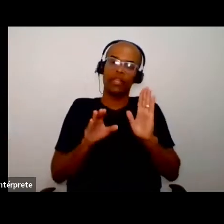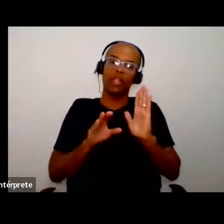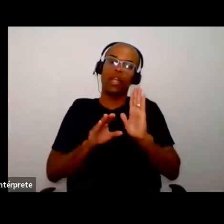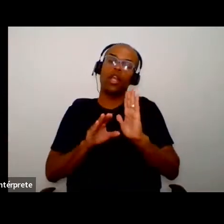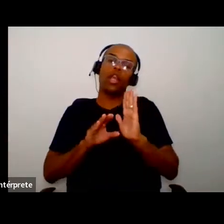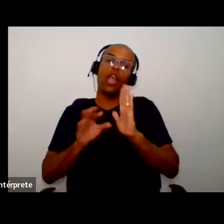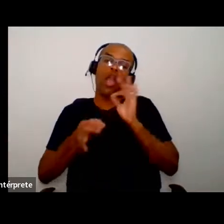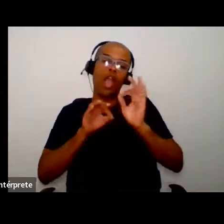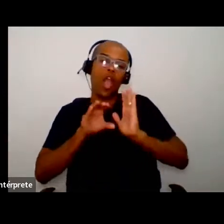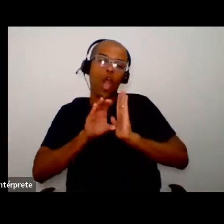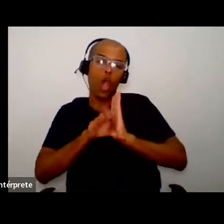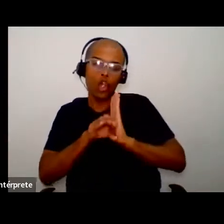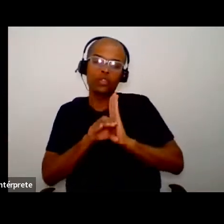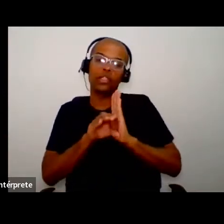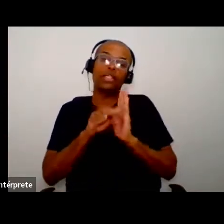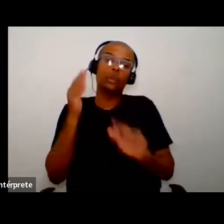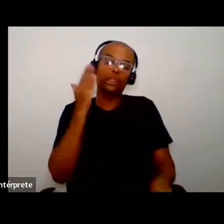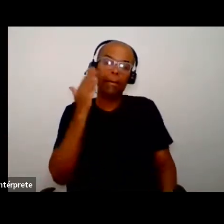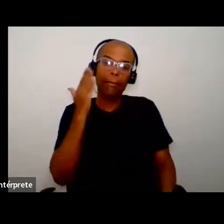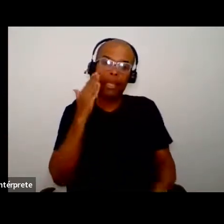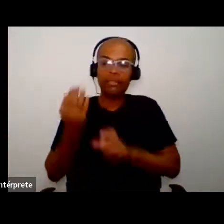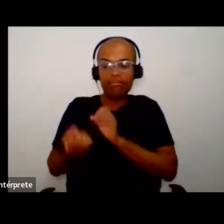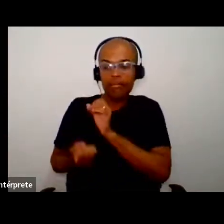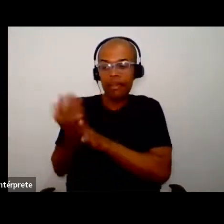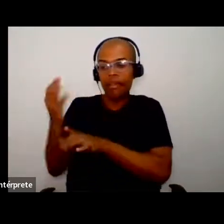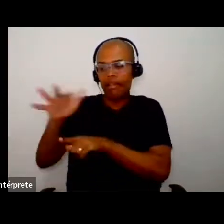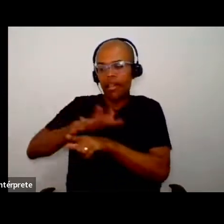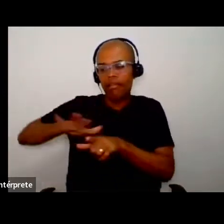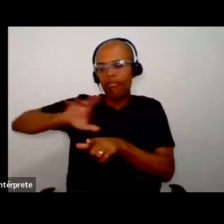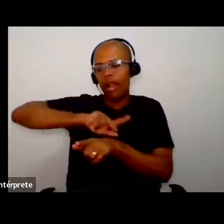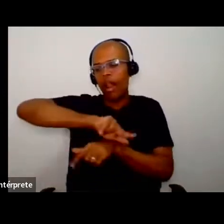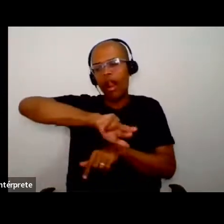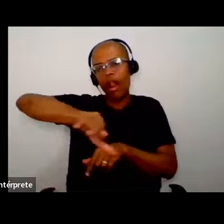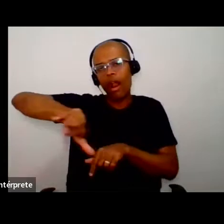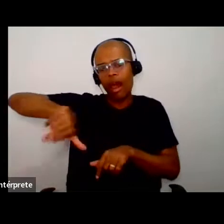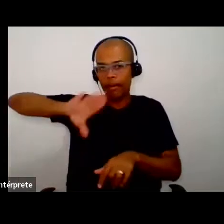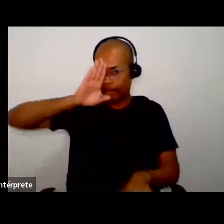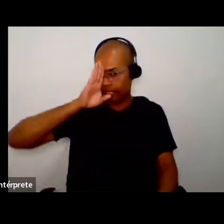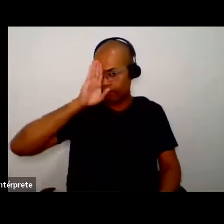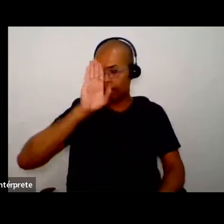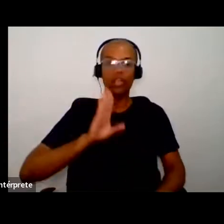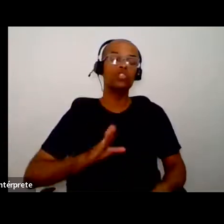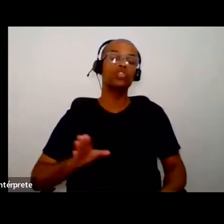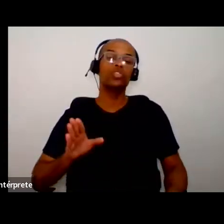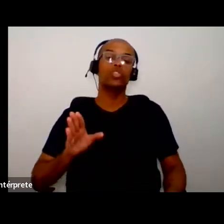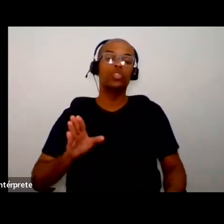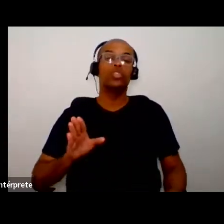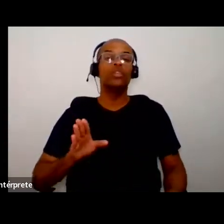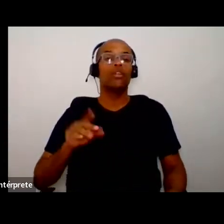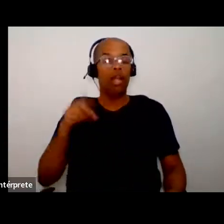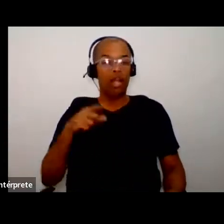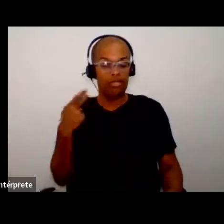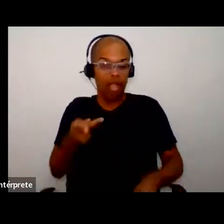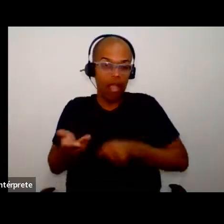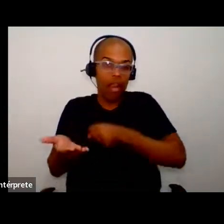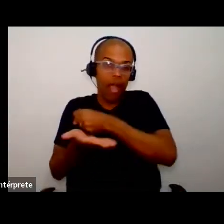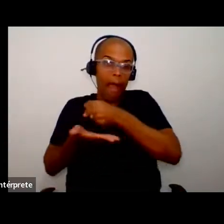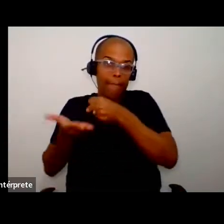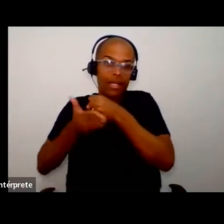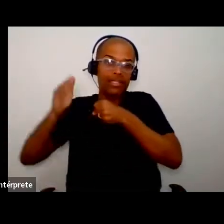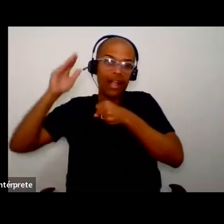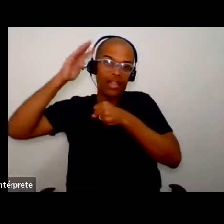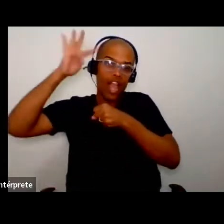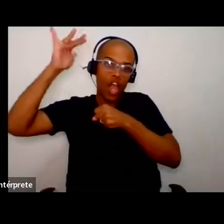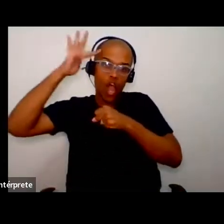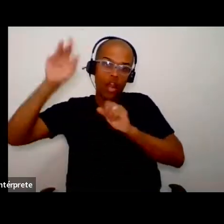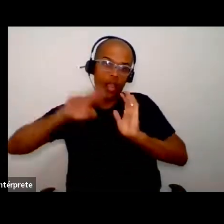saberes produzidos em espaços diversos e, principalmente, de suas bases